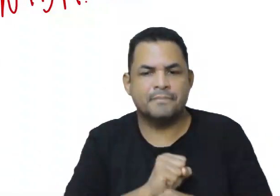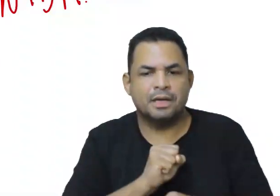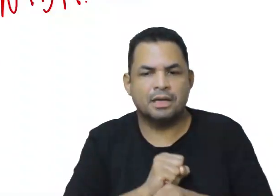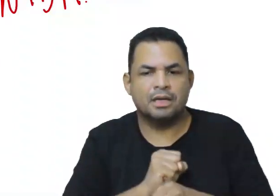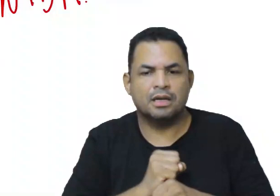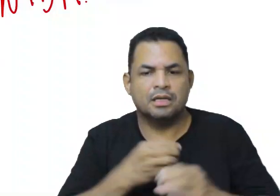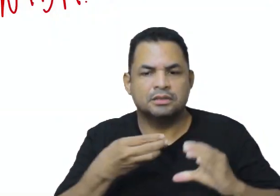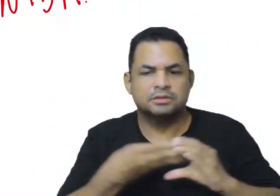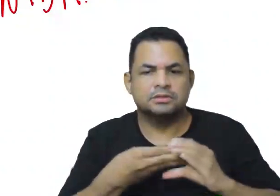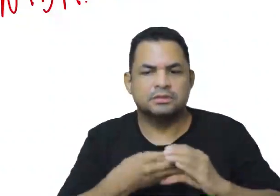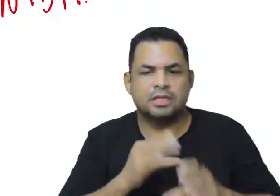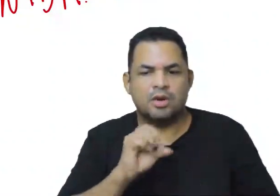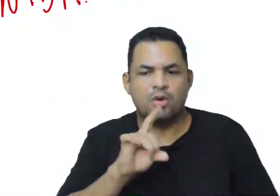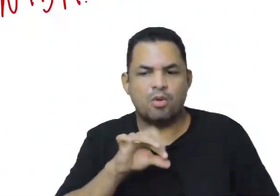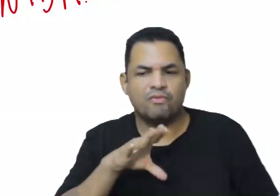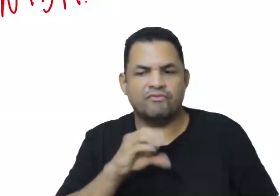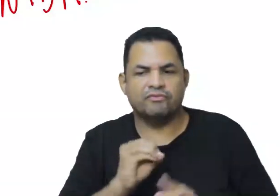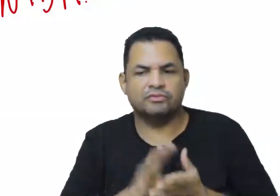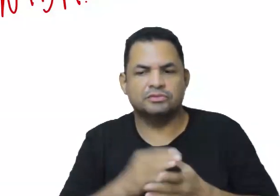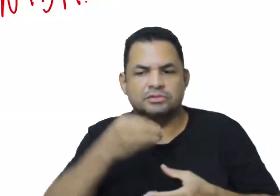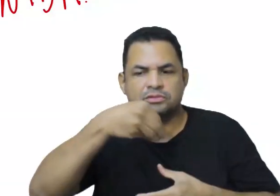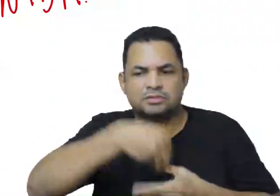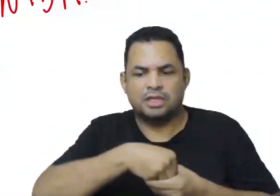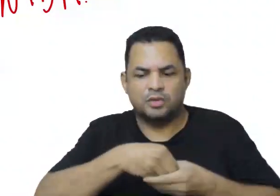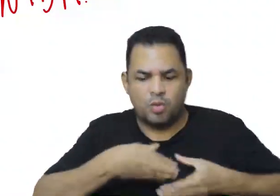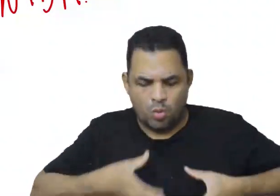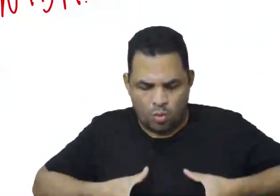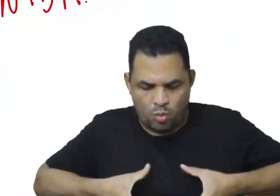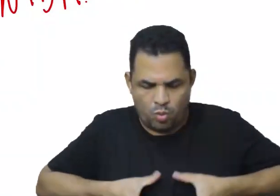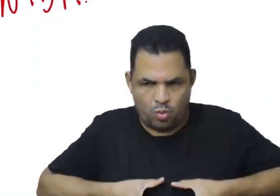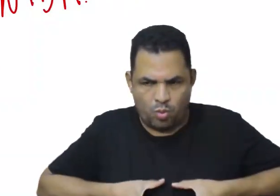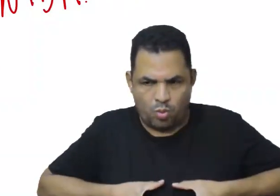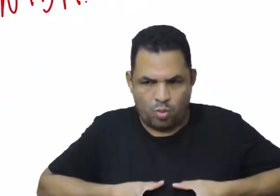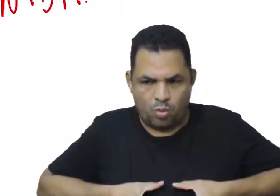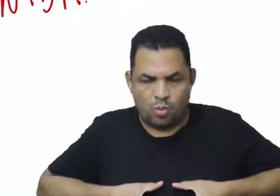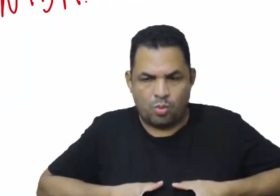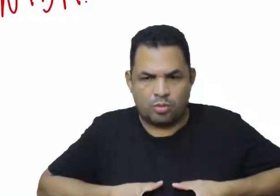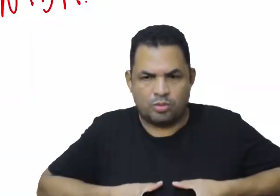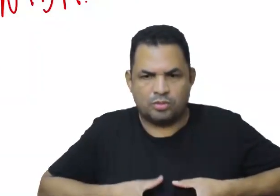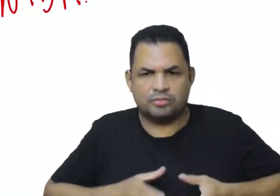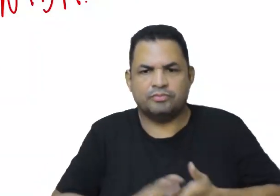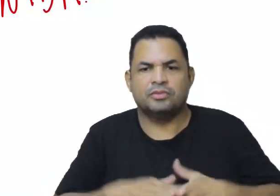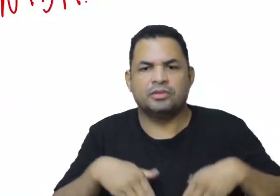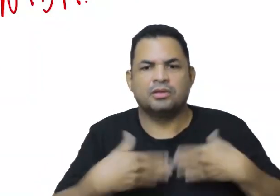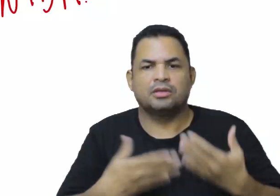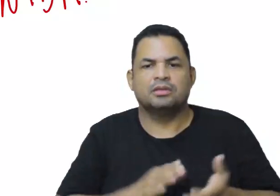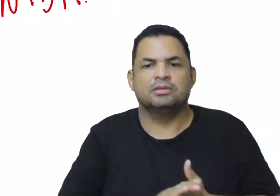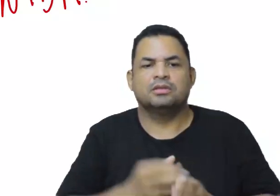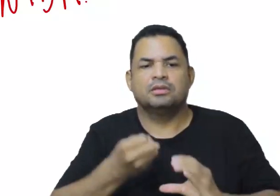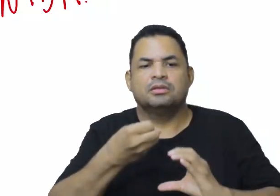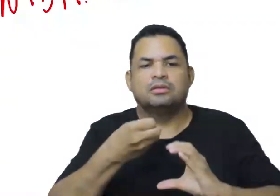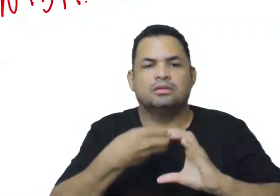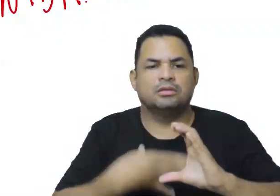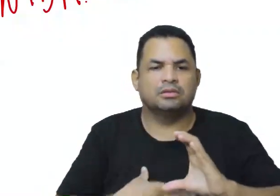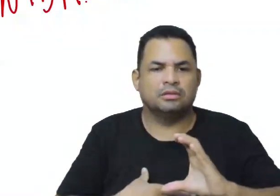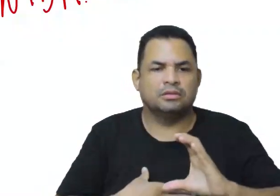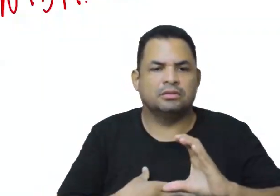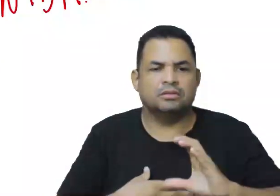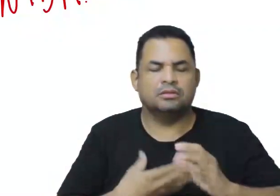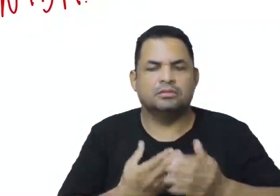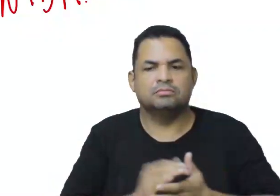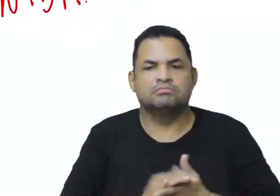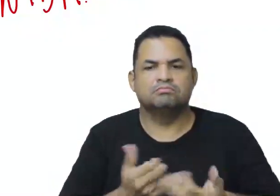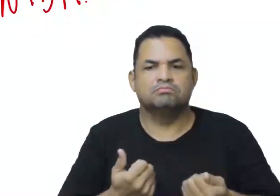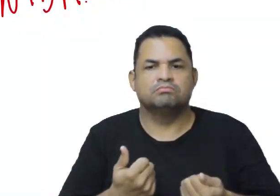ovo no útero. E a partir desse momento, sim, que se caracteriza ali, a gente pode